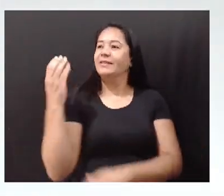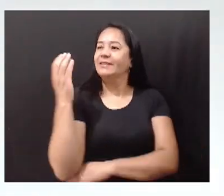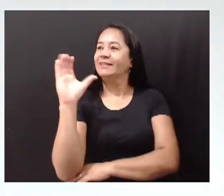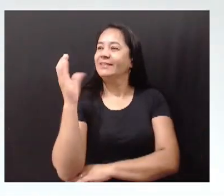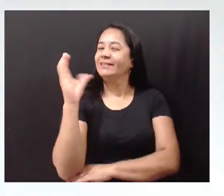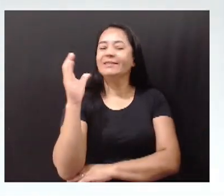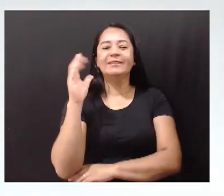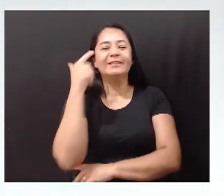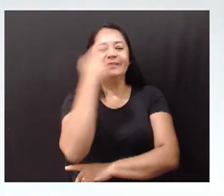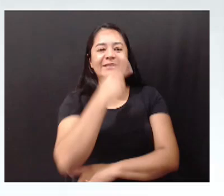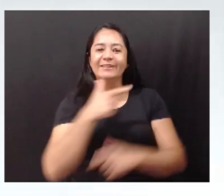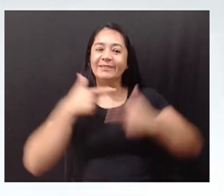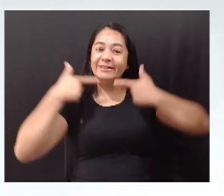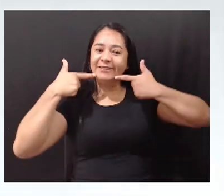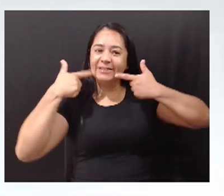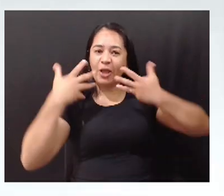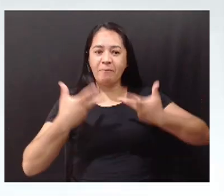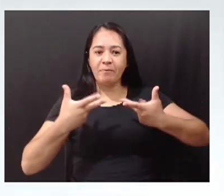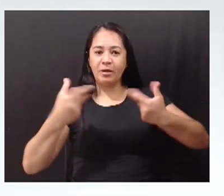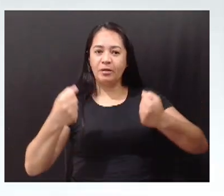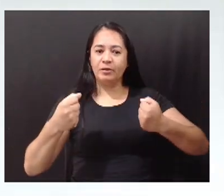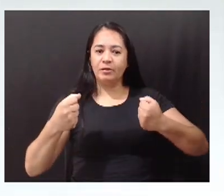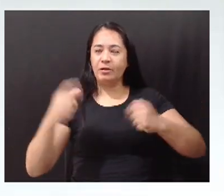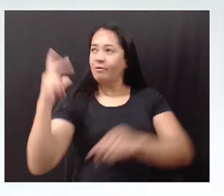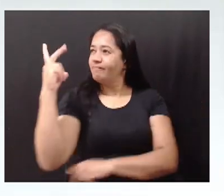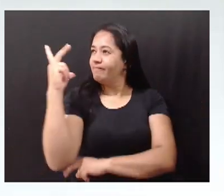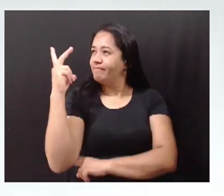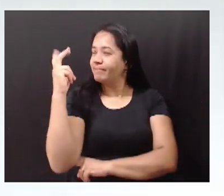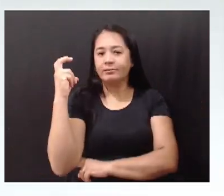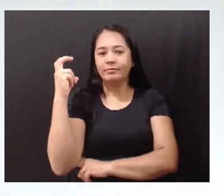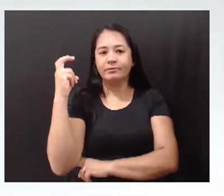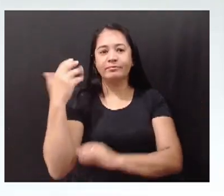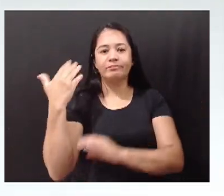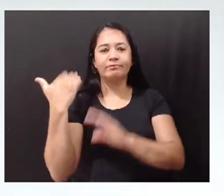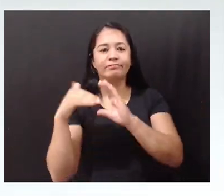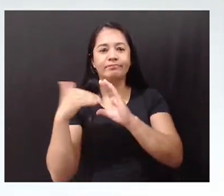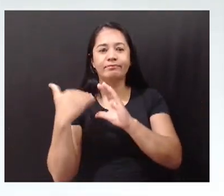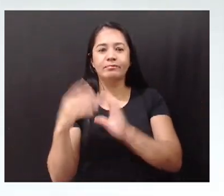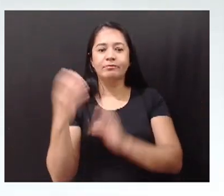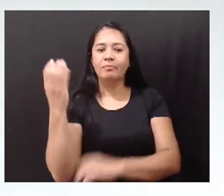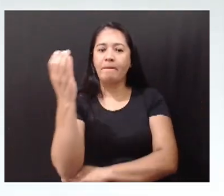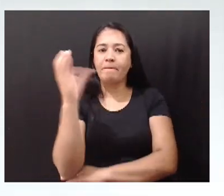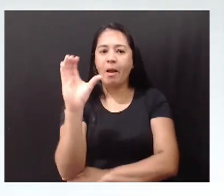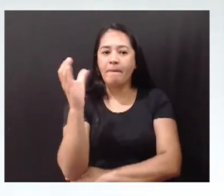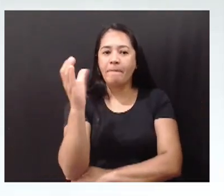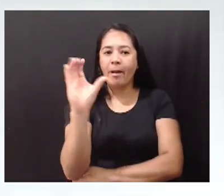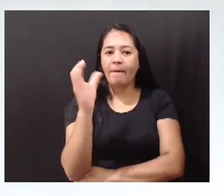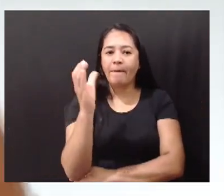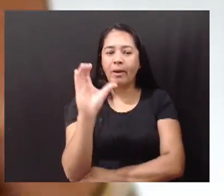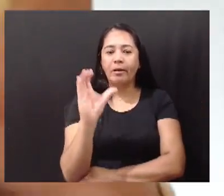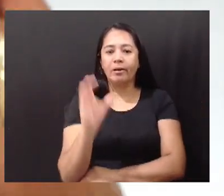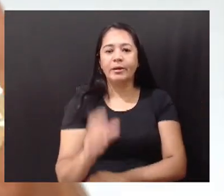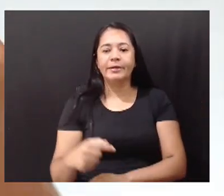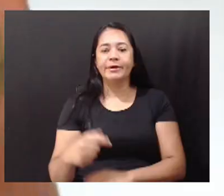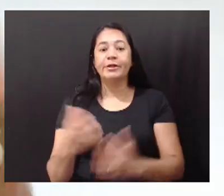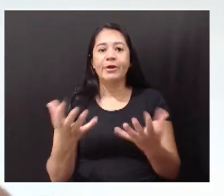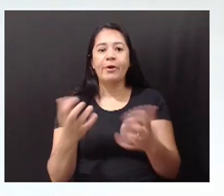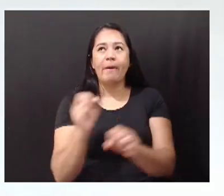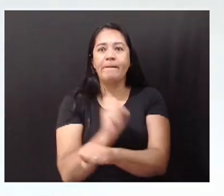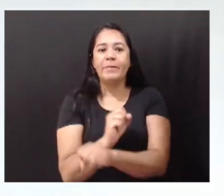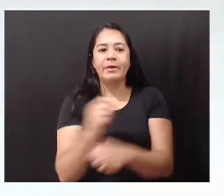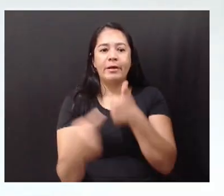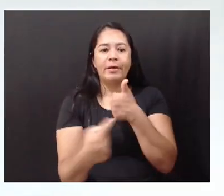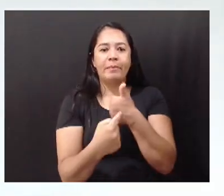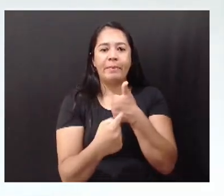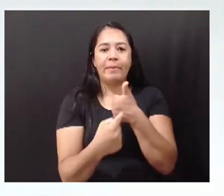maravilhosas, através das selfies, esperando que eu receba a validação e a aprovação através das likes